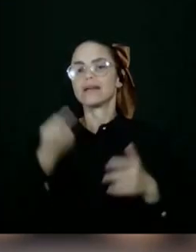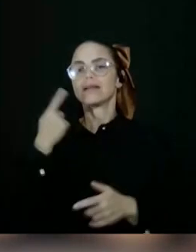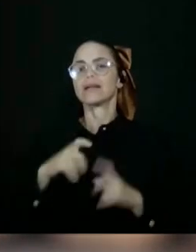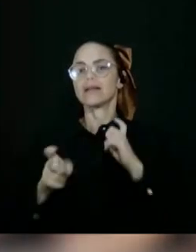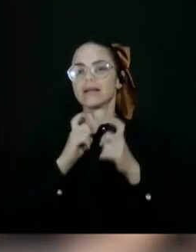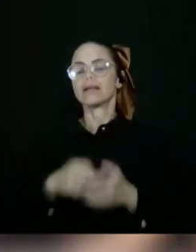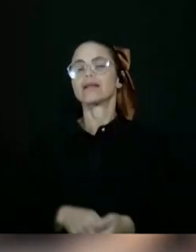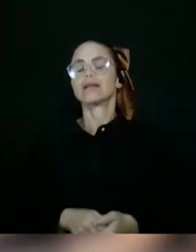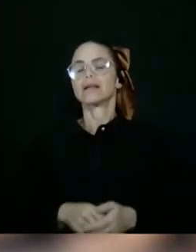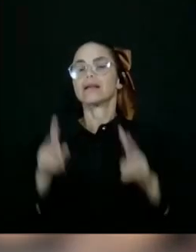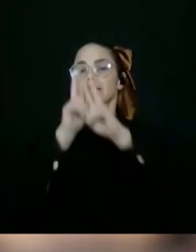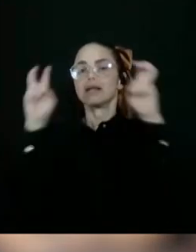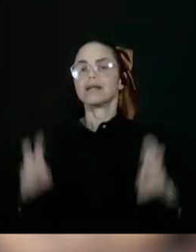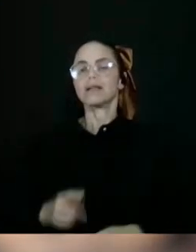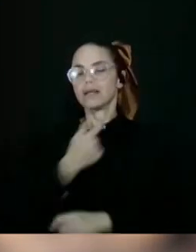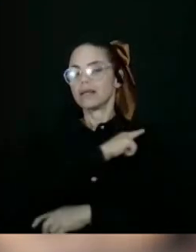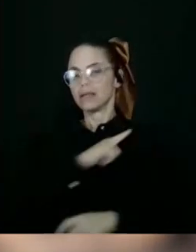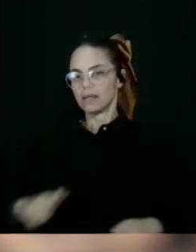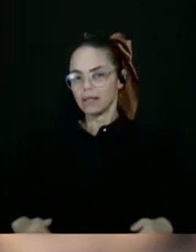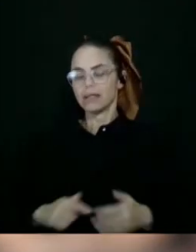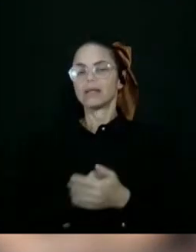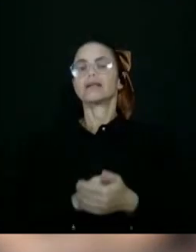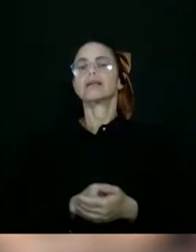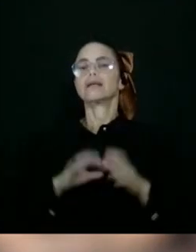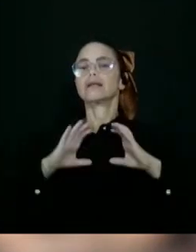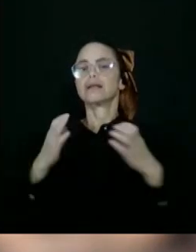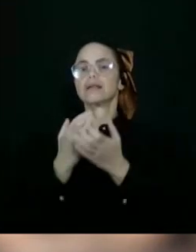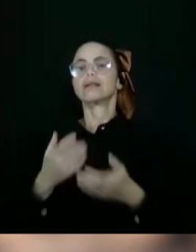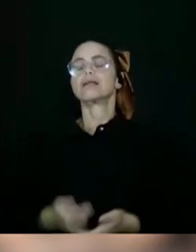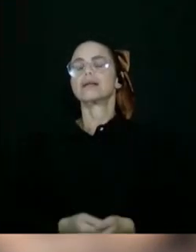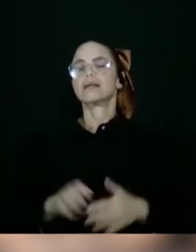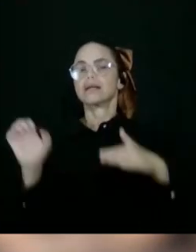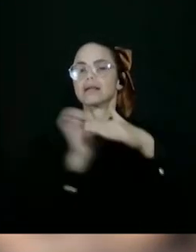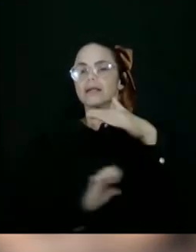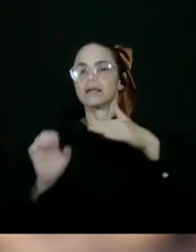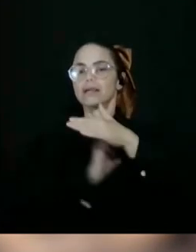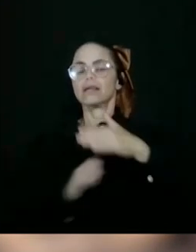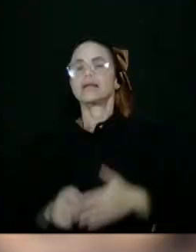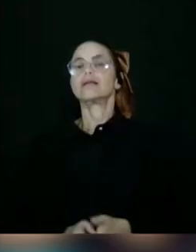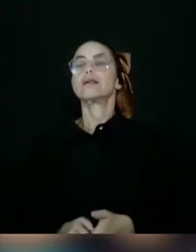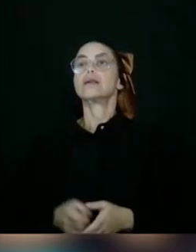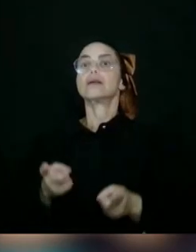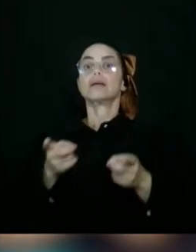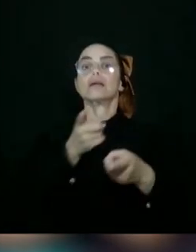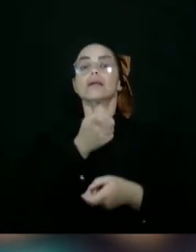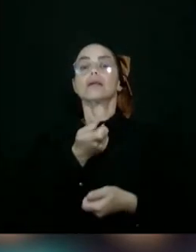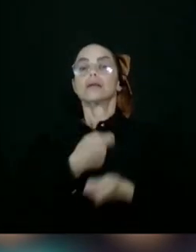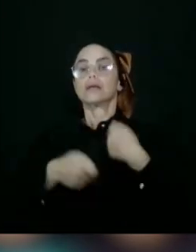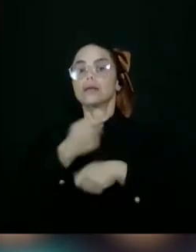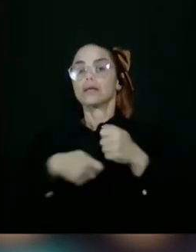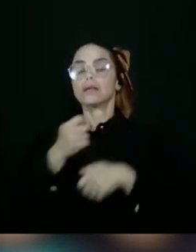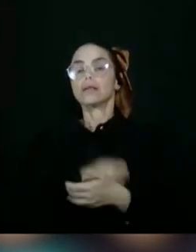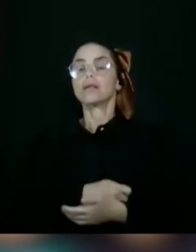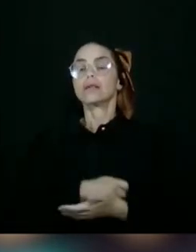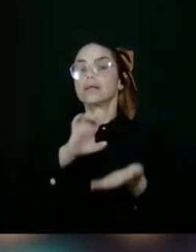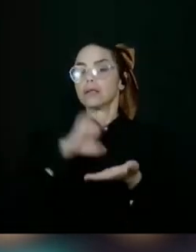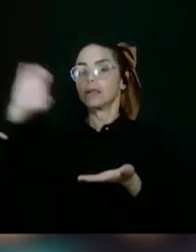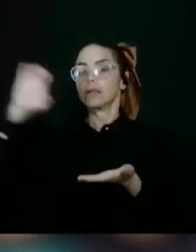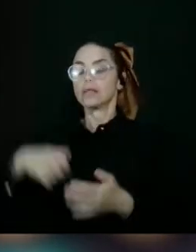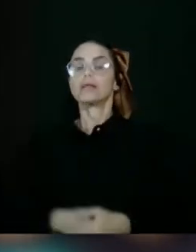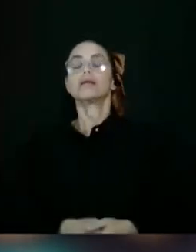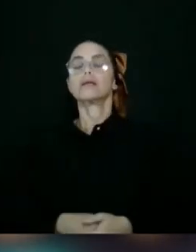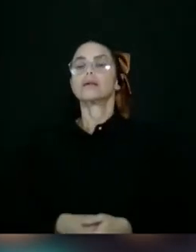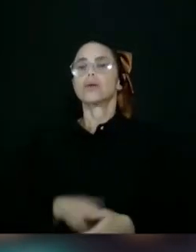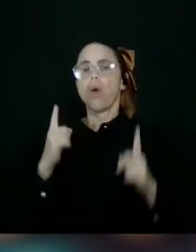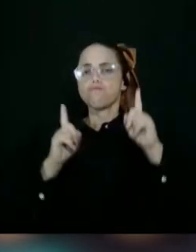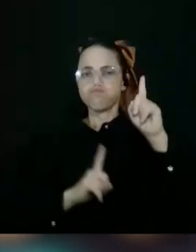tema Governança Corporativa para empresas que atuam no comércio exterior e em ambientes de alta